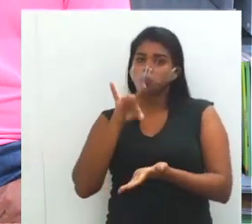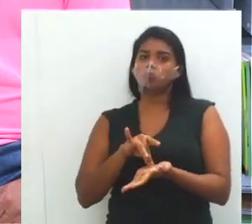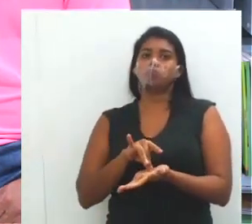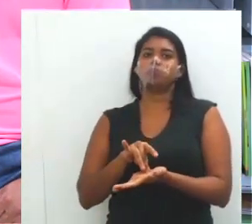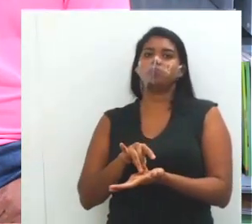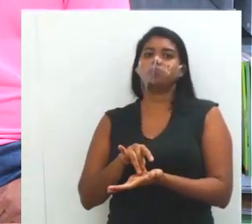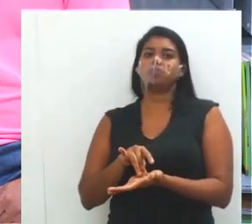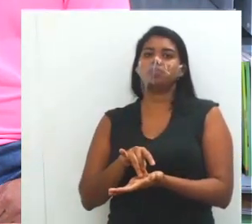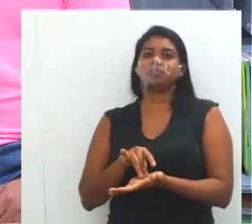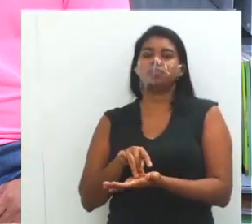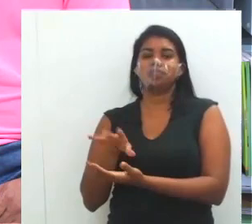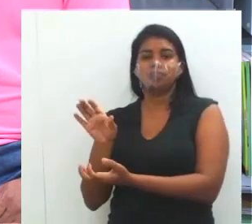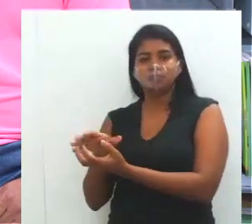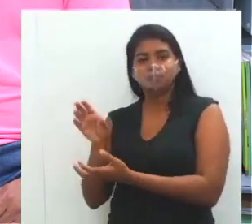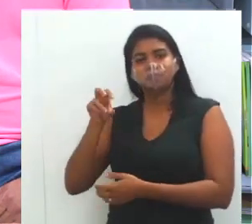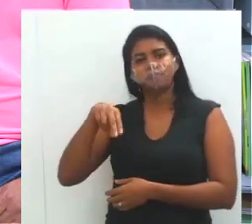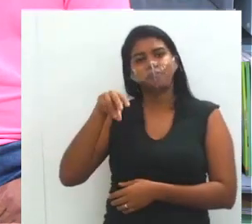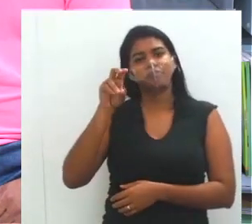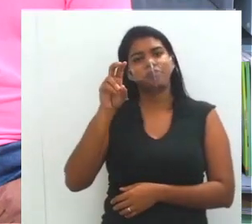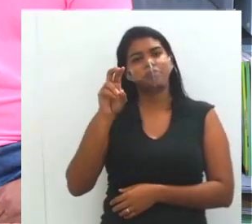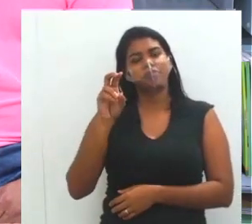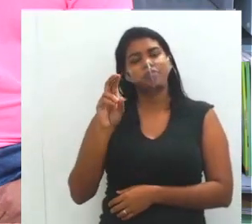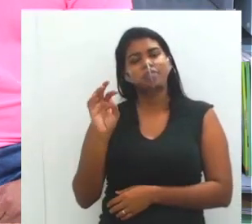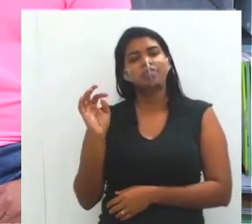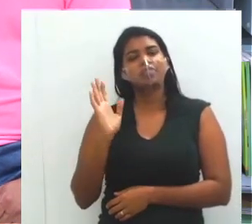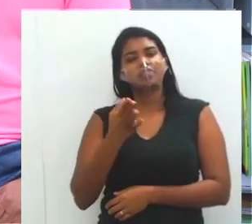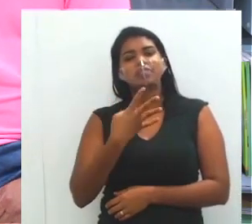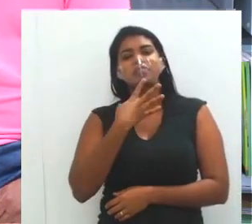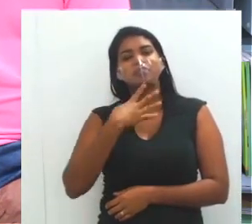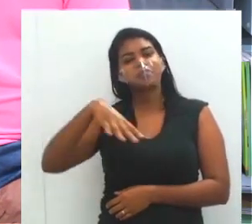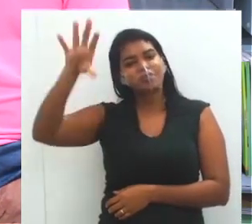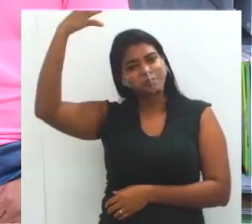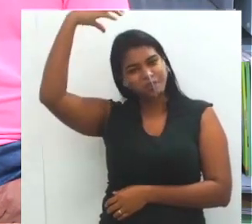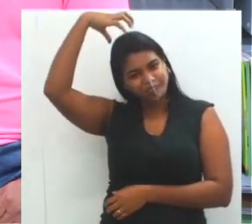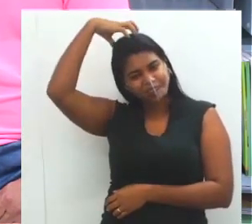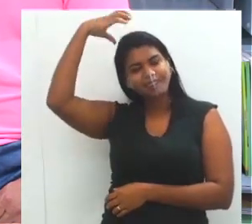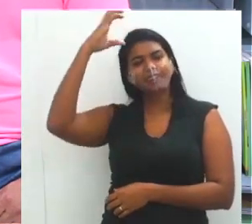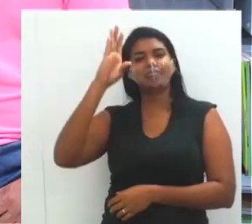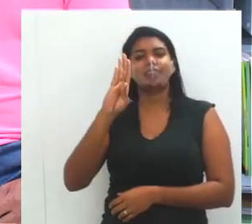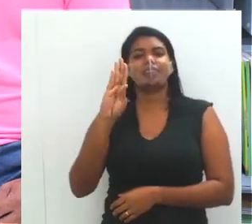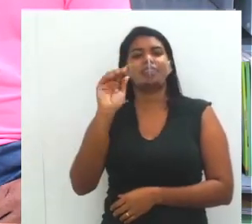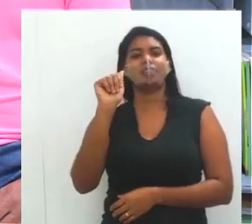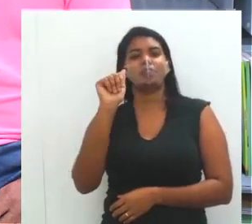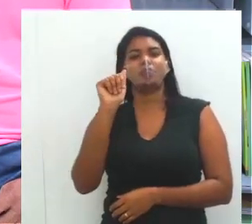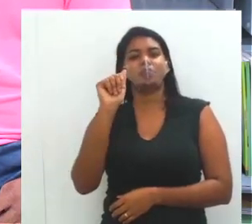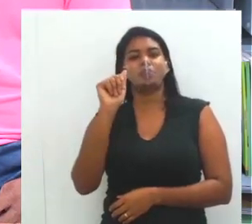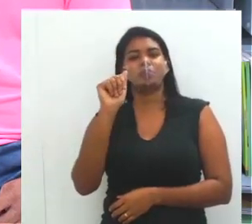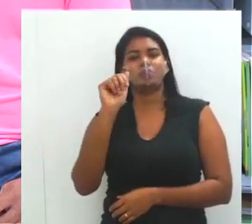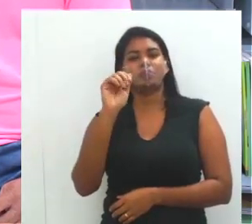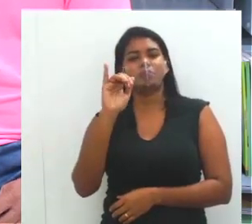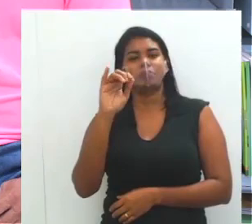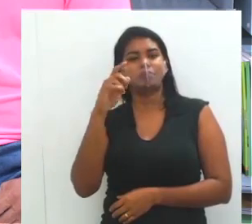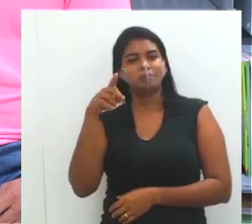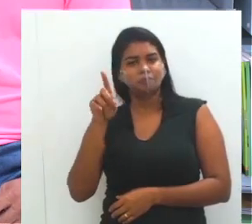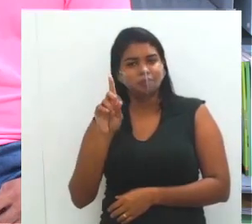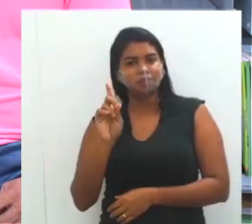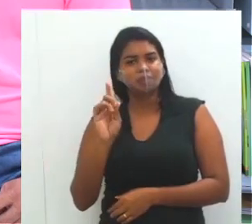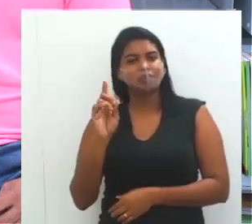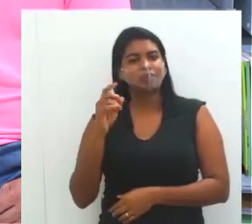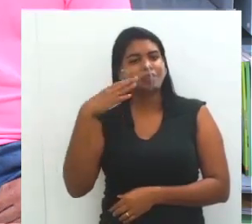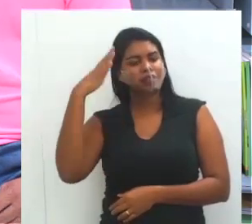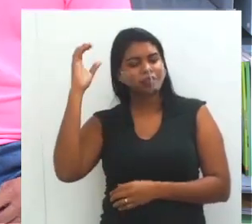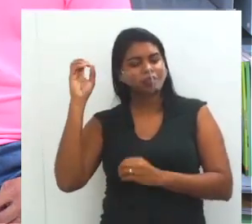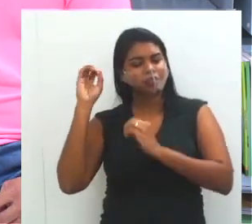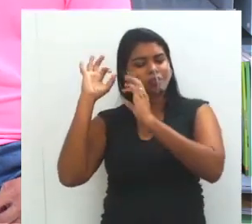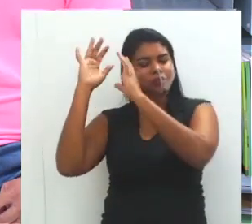firma, por isso creio que nós o conhecemos como o rei do baião, por essa firmar, levar essa música ao